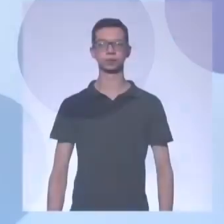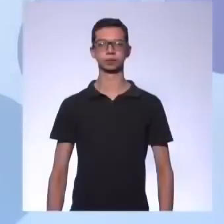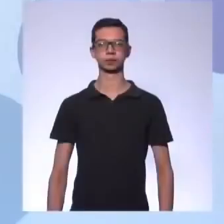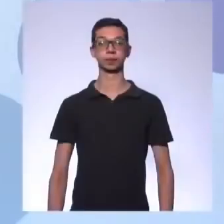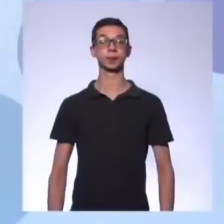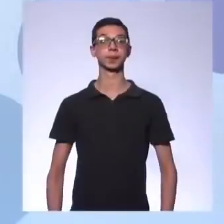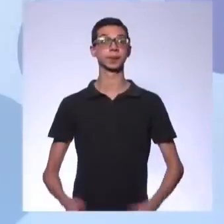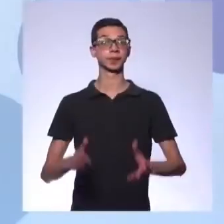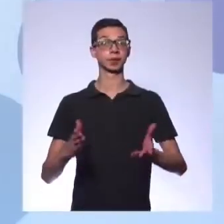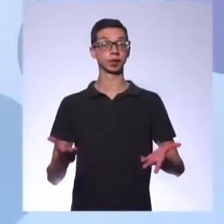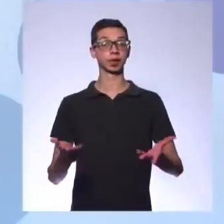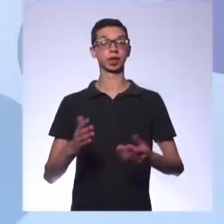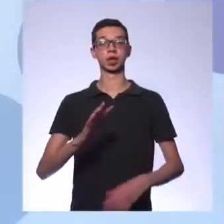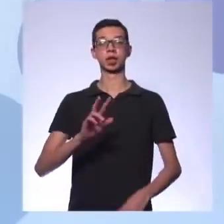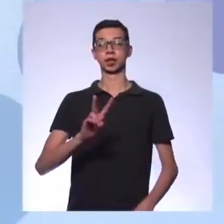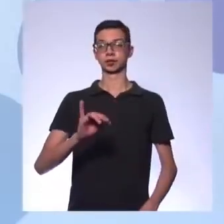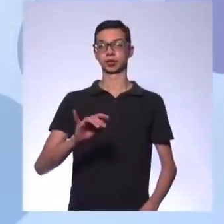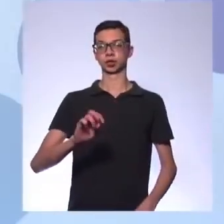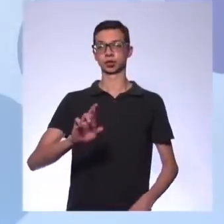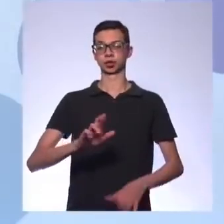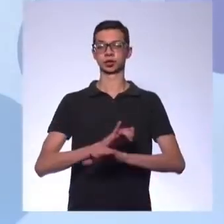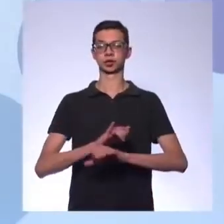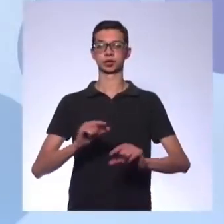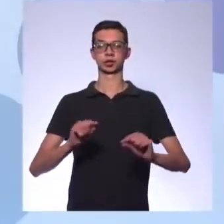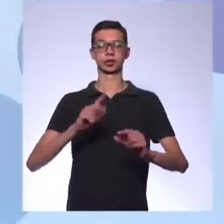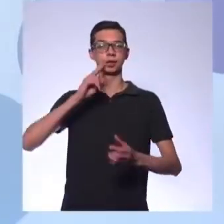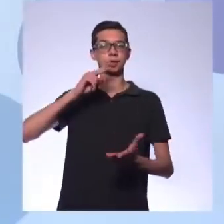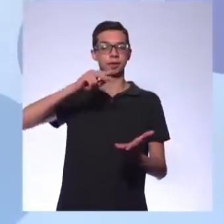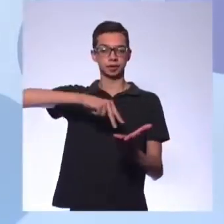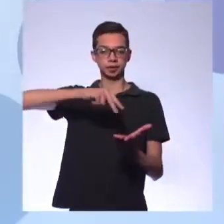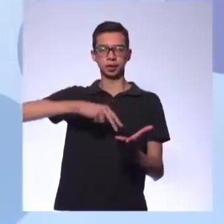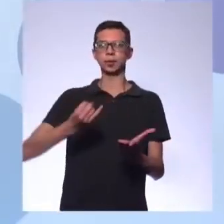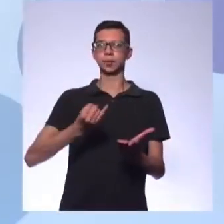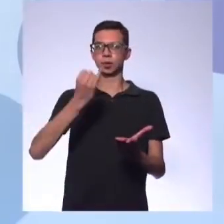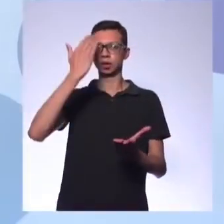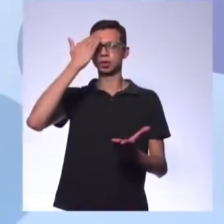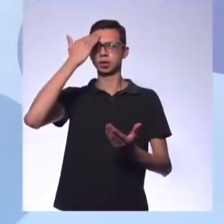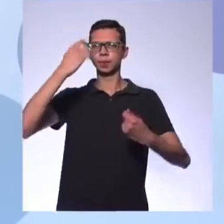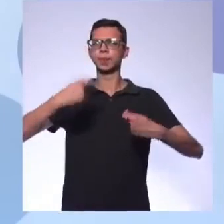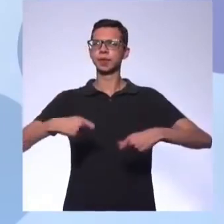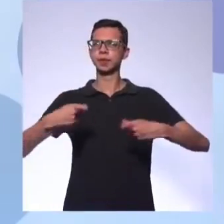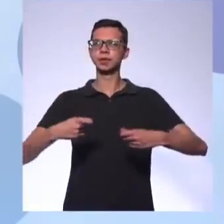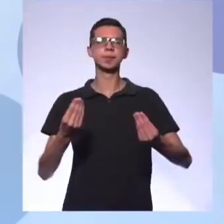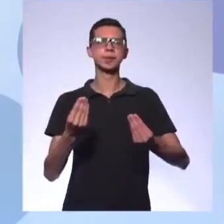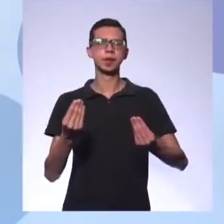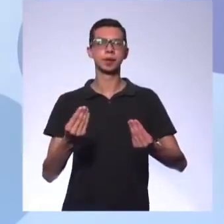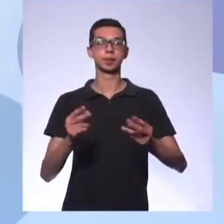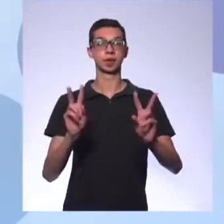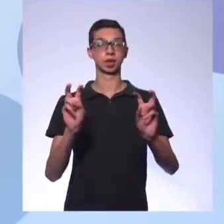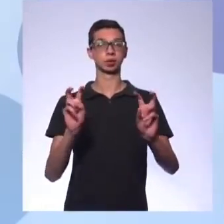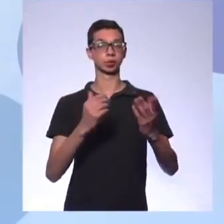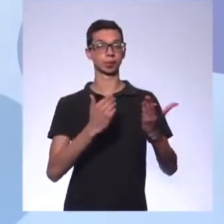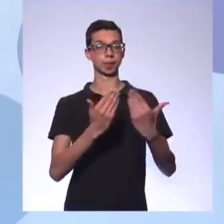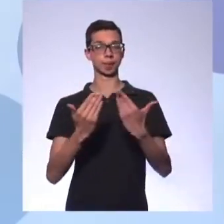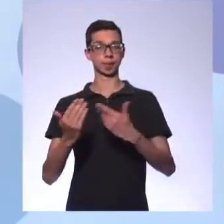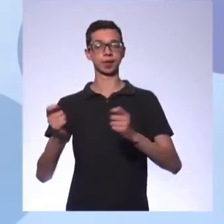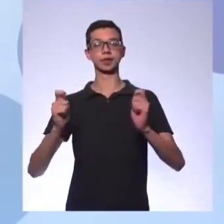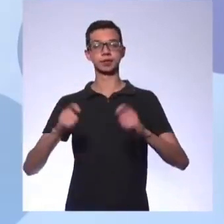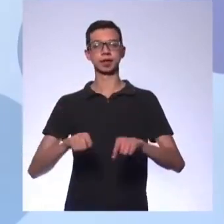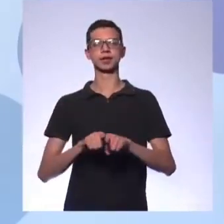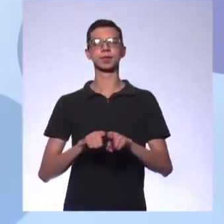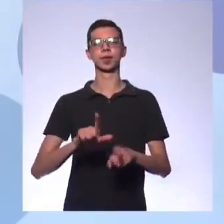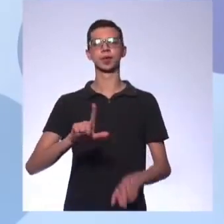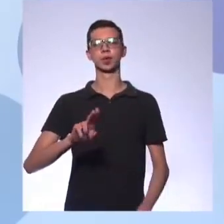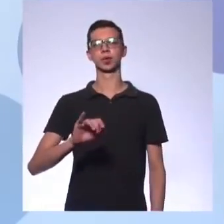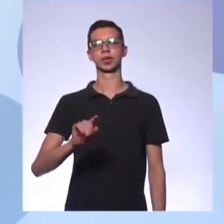E vamos lá, o Vitor fala, né, que a leitura é importante aí para saber debater sobre algum assunto. O Luiz Henrique fala